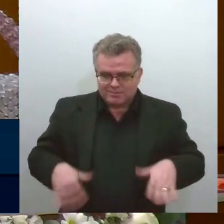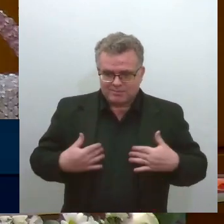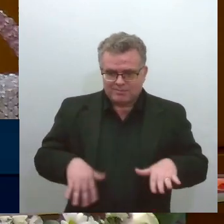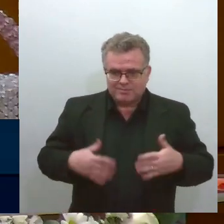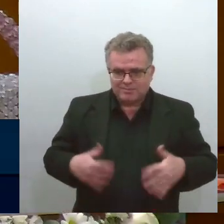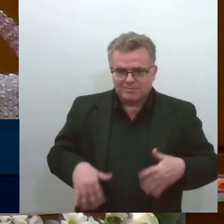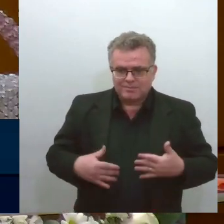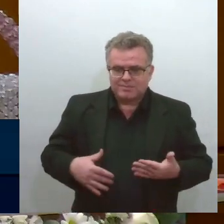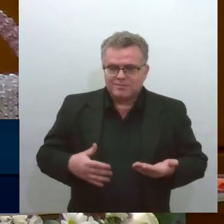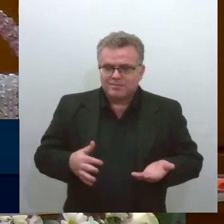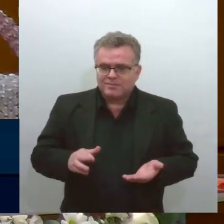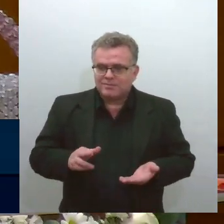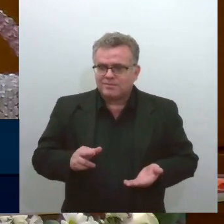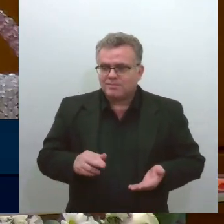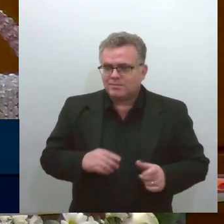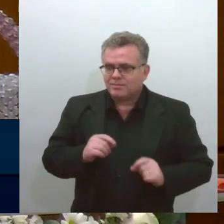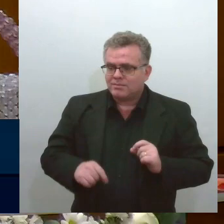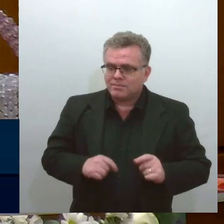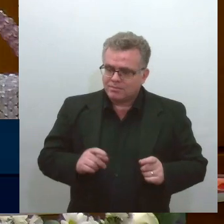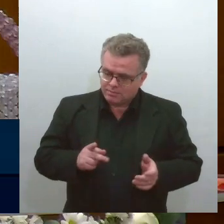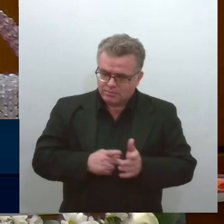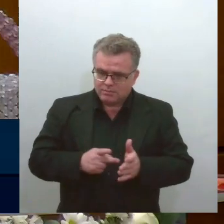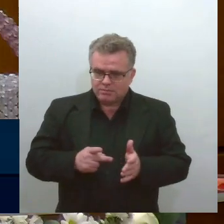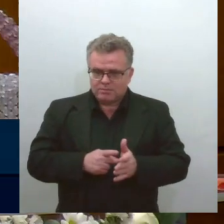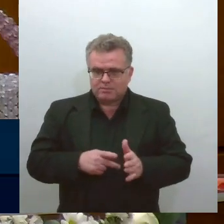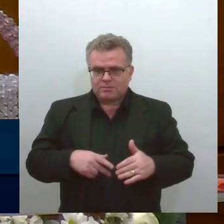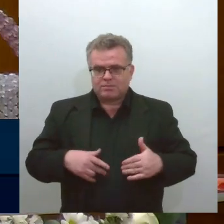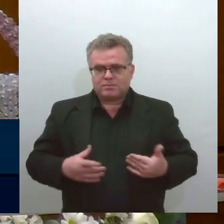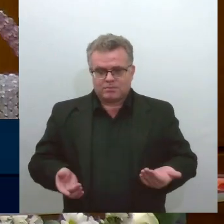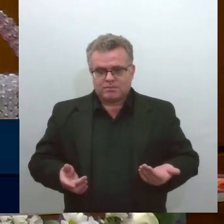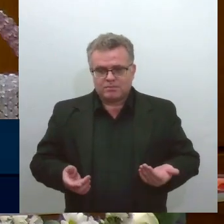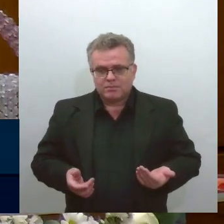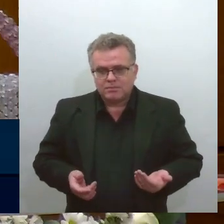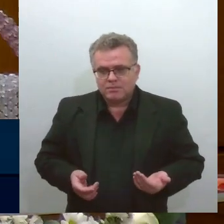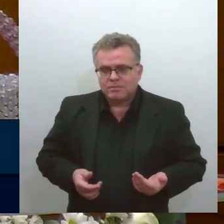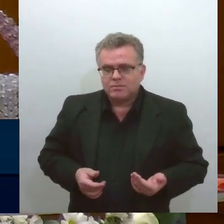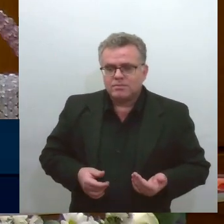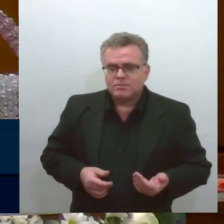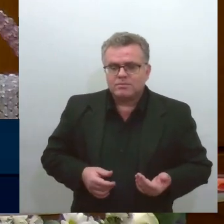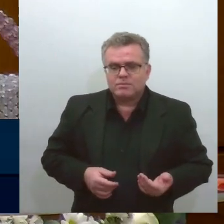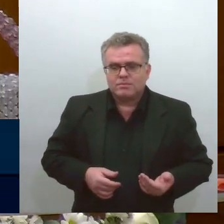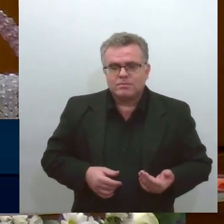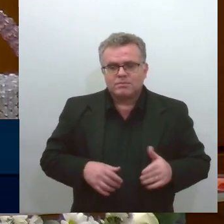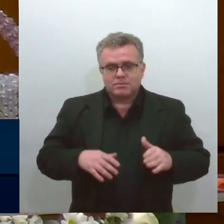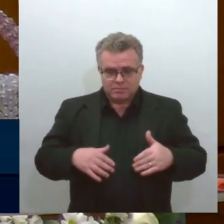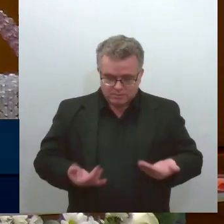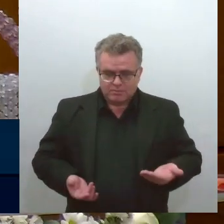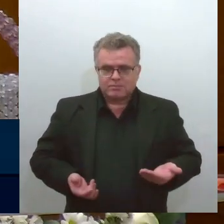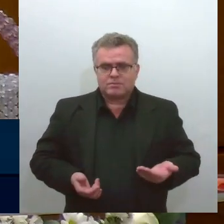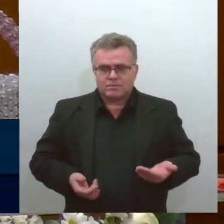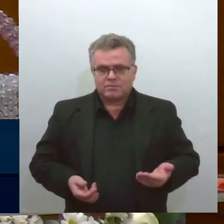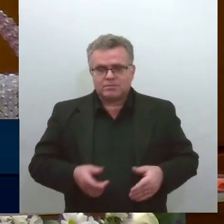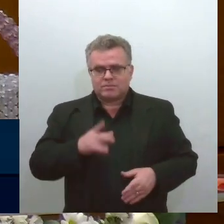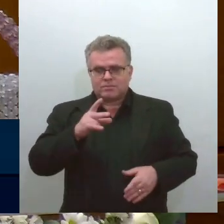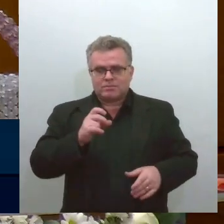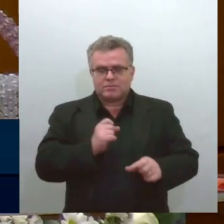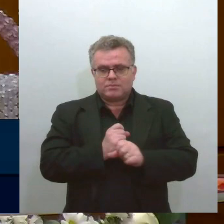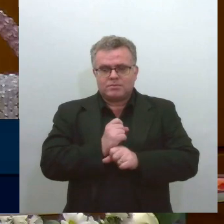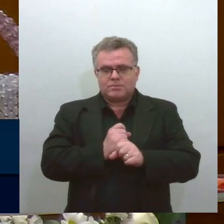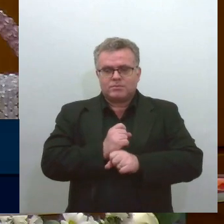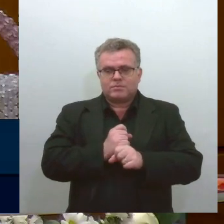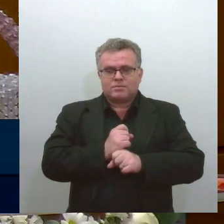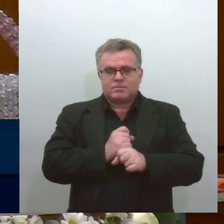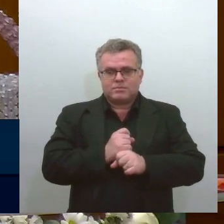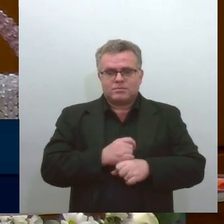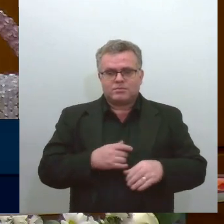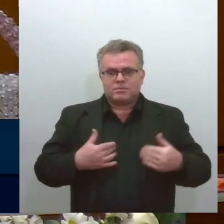Que trabalha, né, há quase 50 anos, não é? Eu estava conversando com ele, Cristiano, tem quase